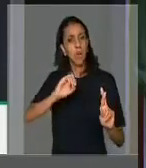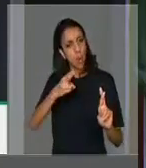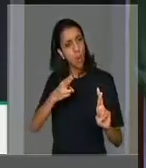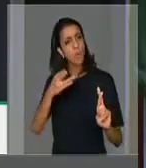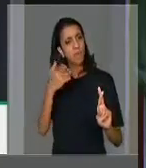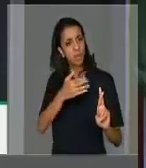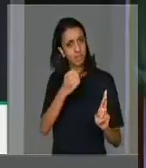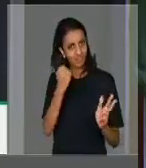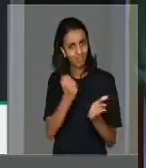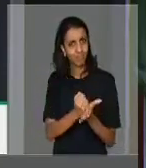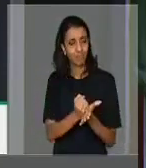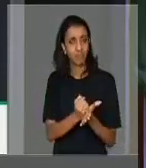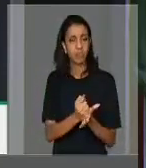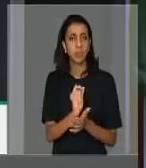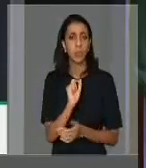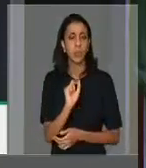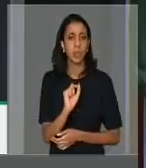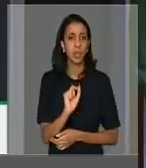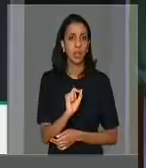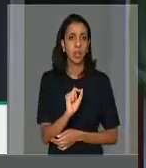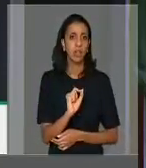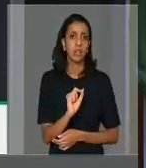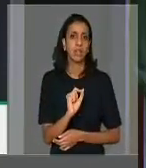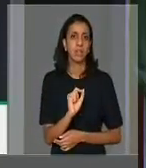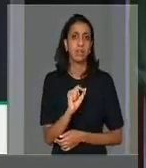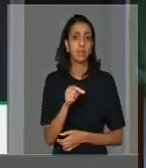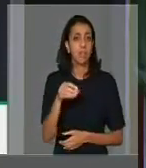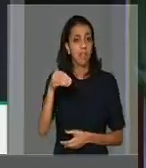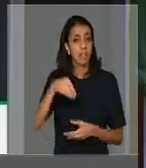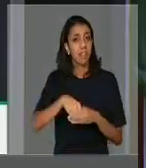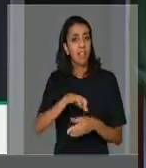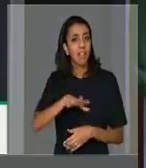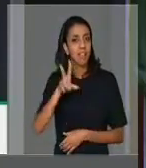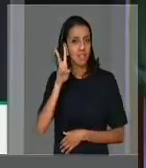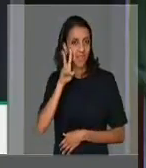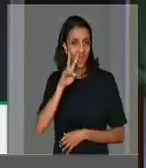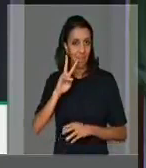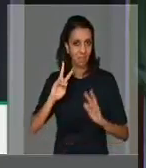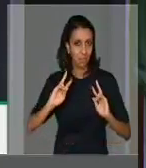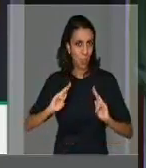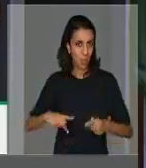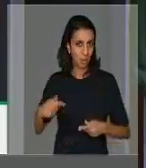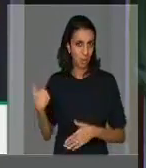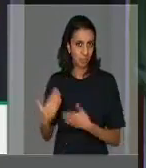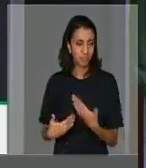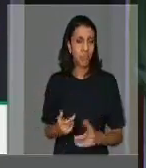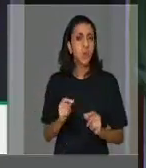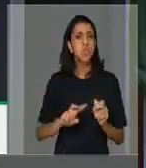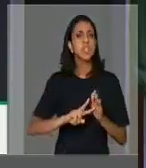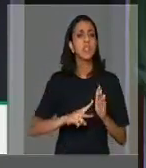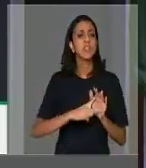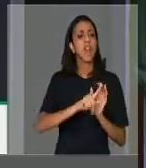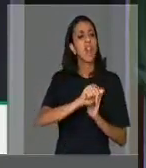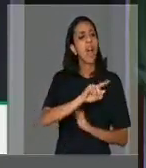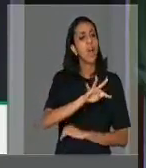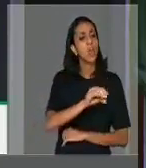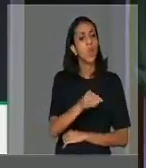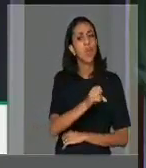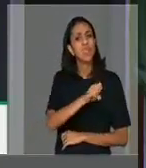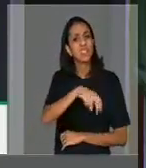paradigma para a história da humanidade. E o que significa lato sensu